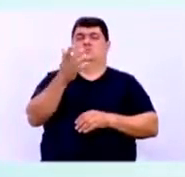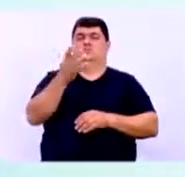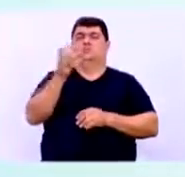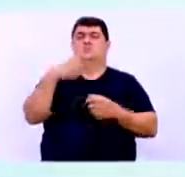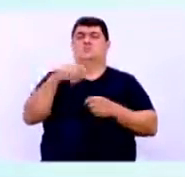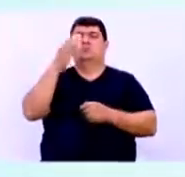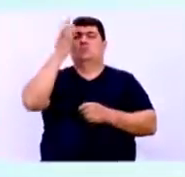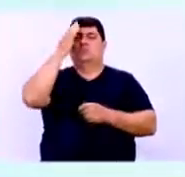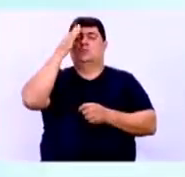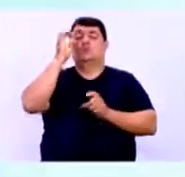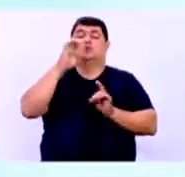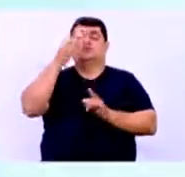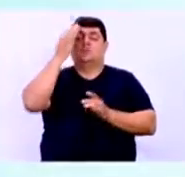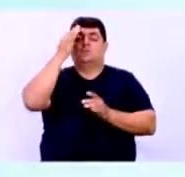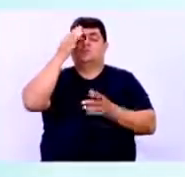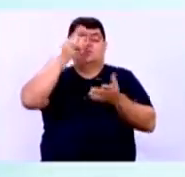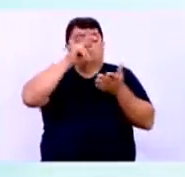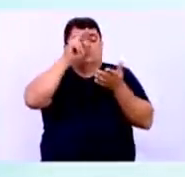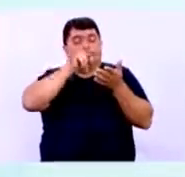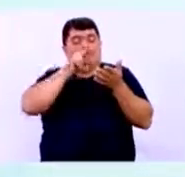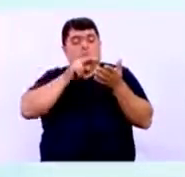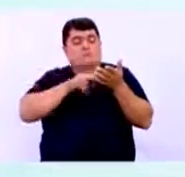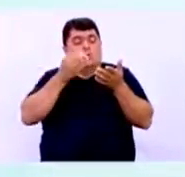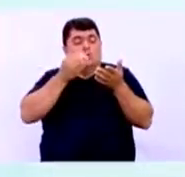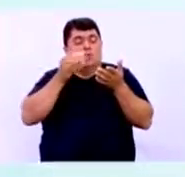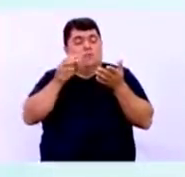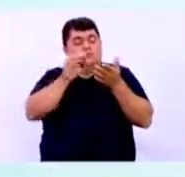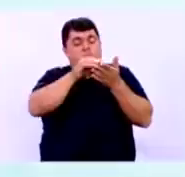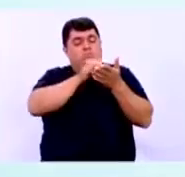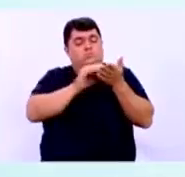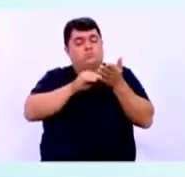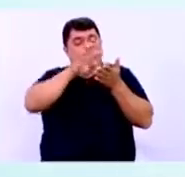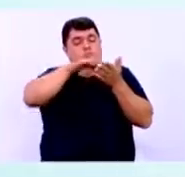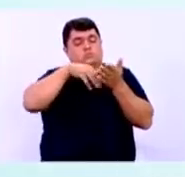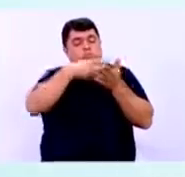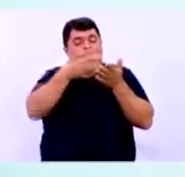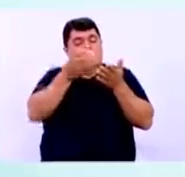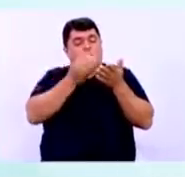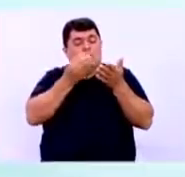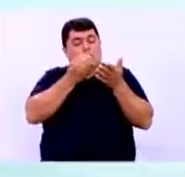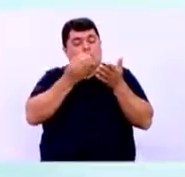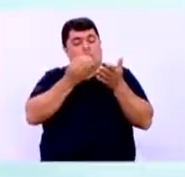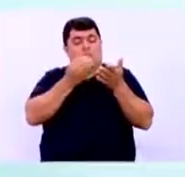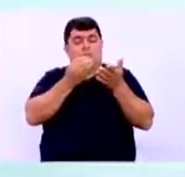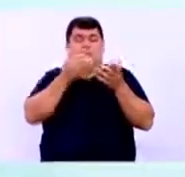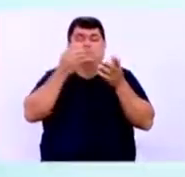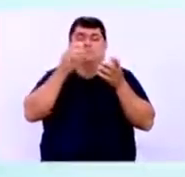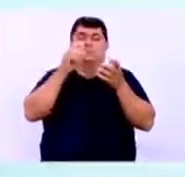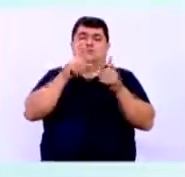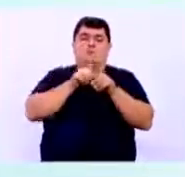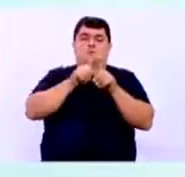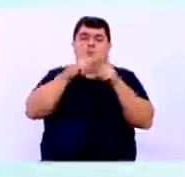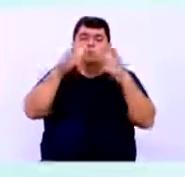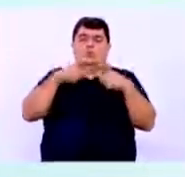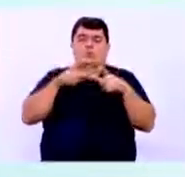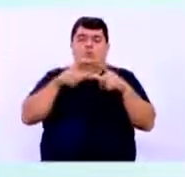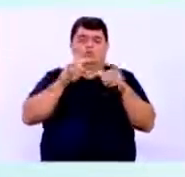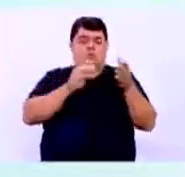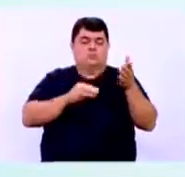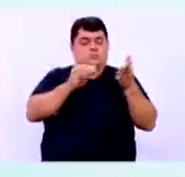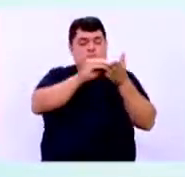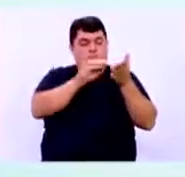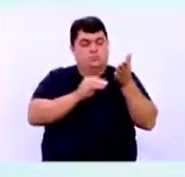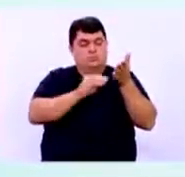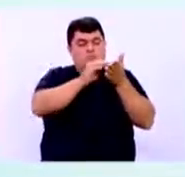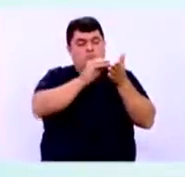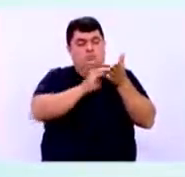saber é entender a composição dessa ficha, né? E onde vai o quê. Para isso, o